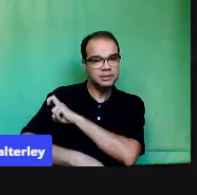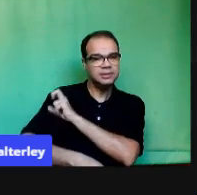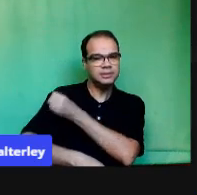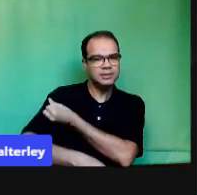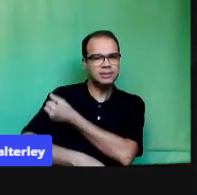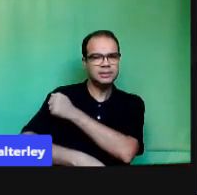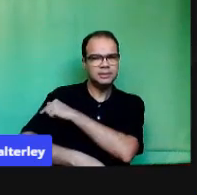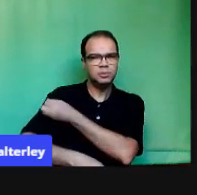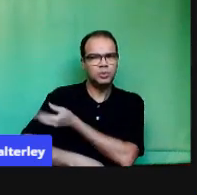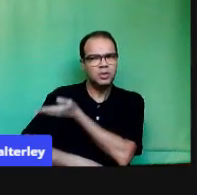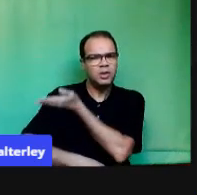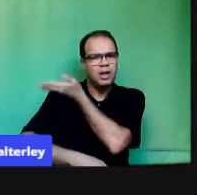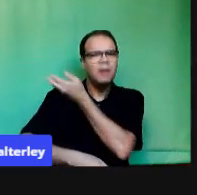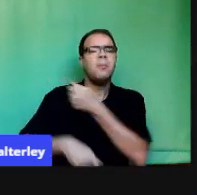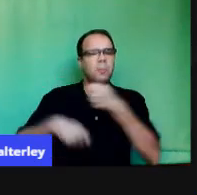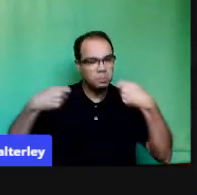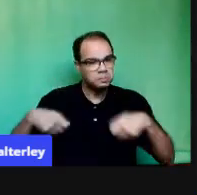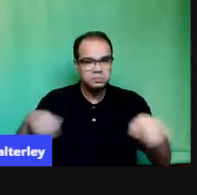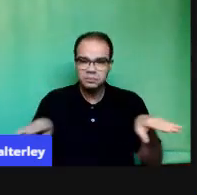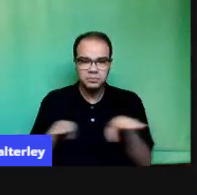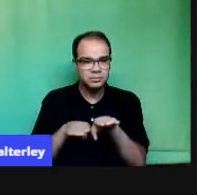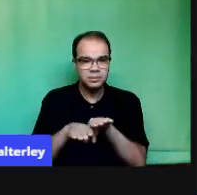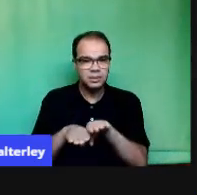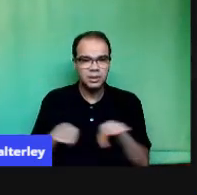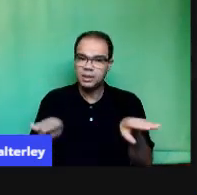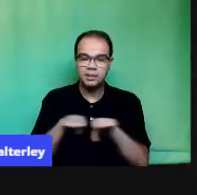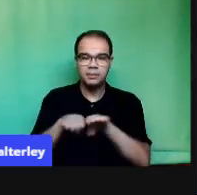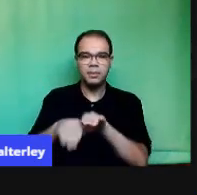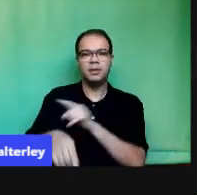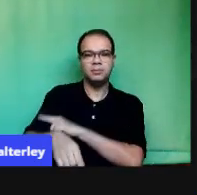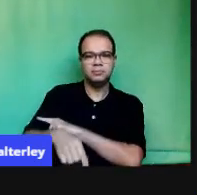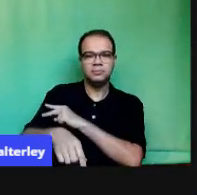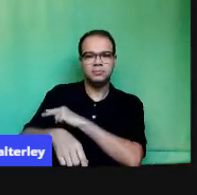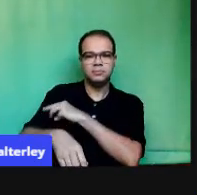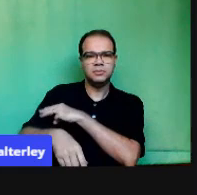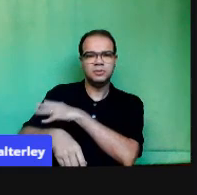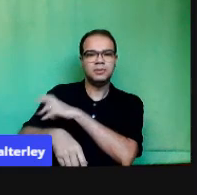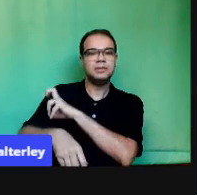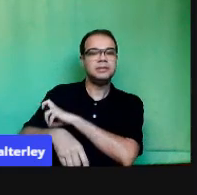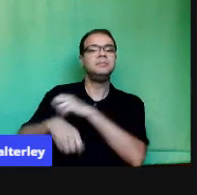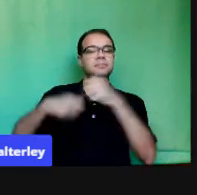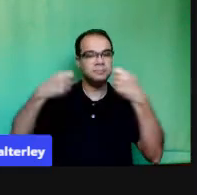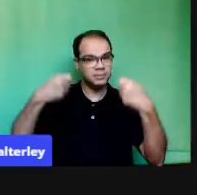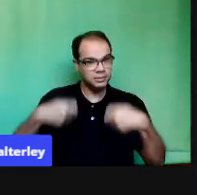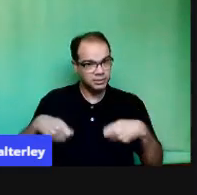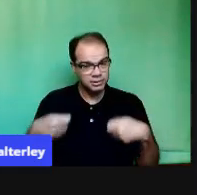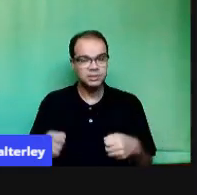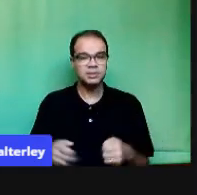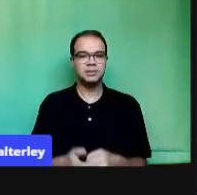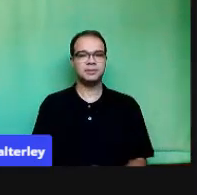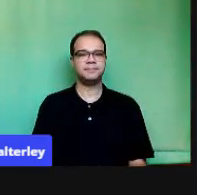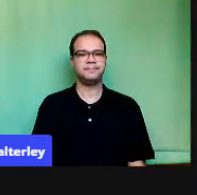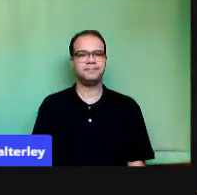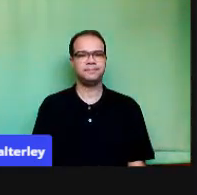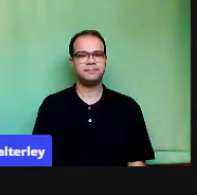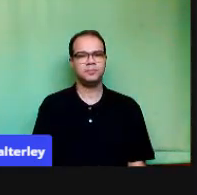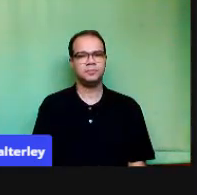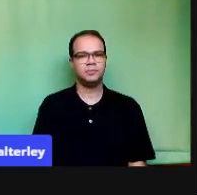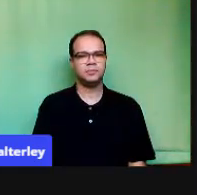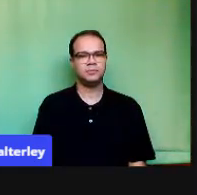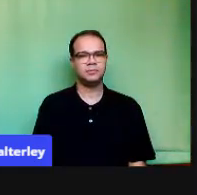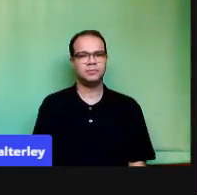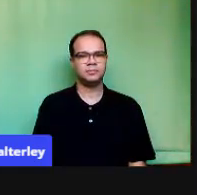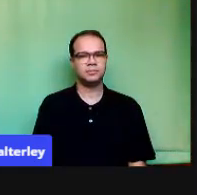mais de uma abordagem mais clássica, que nós tínhamos aquele sétimo ano, só que dessa vez fica no oitavo ano. Além disso, Nós tivemos também,